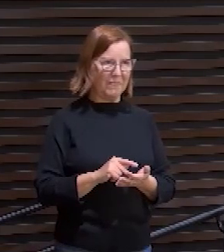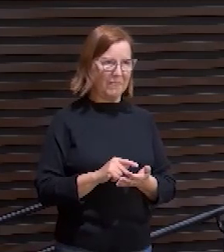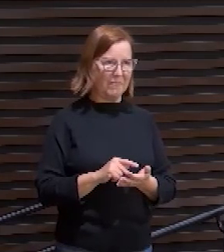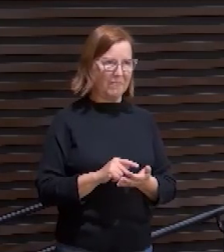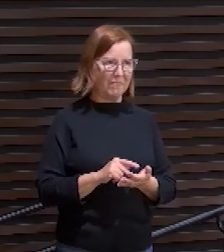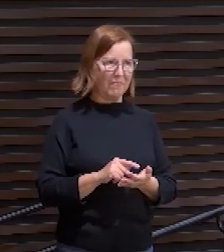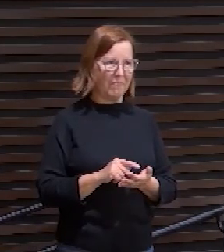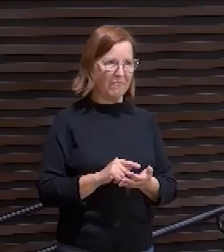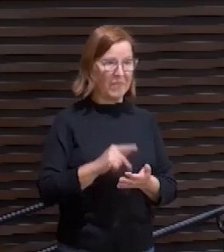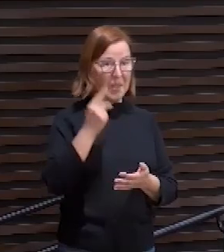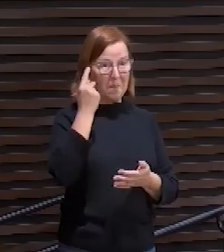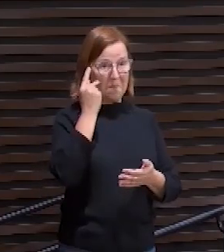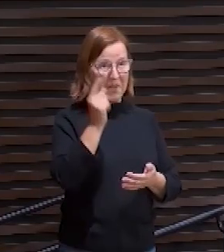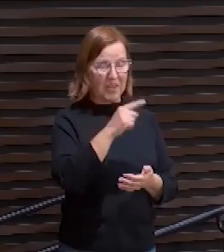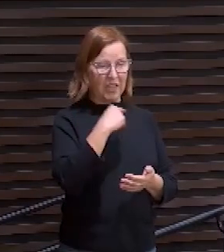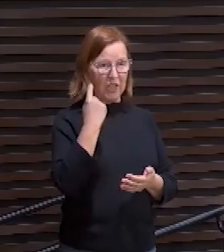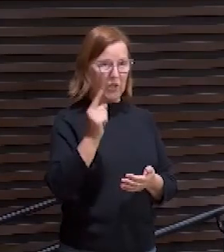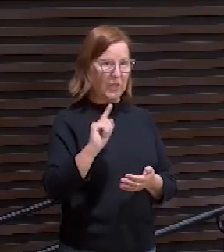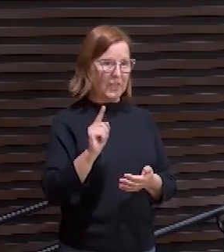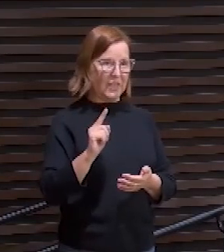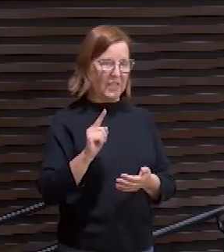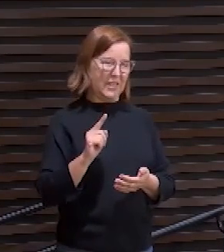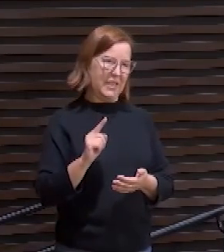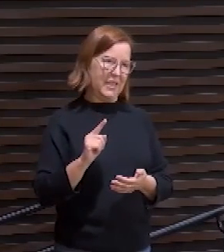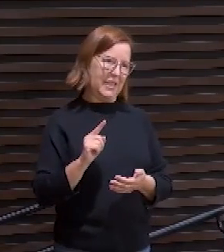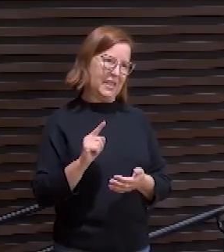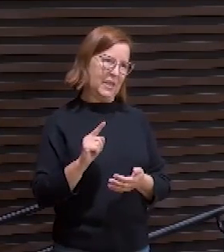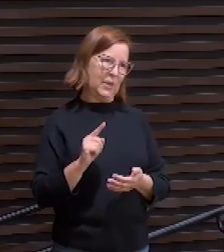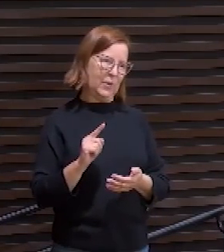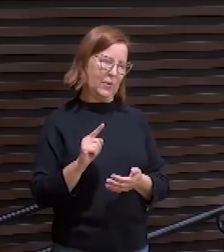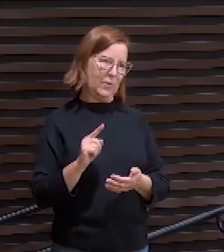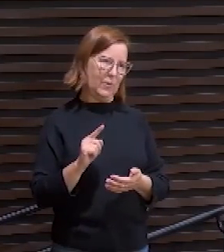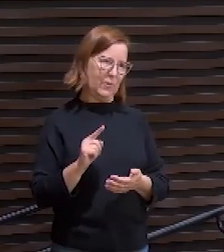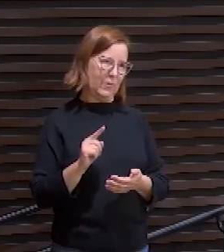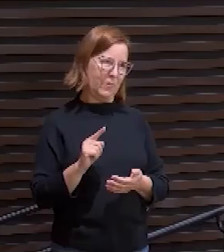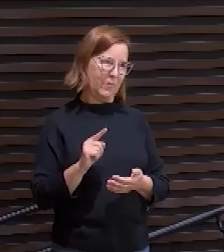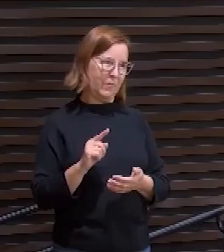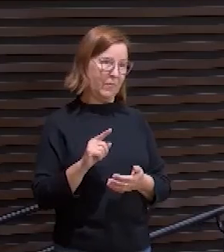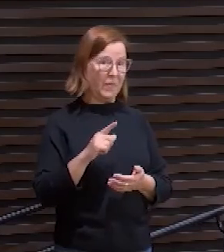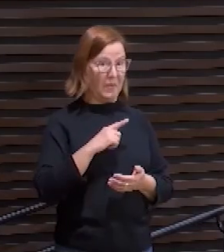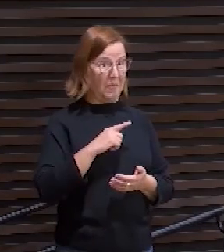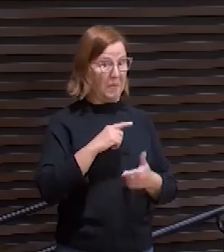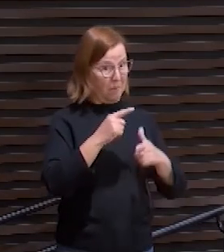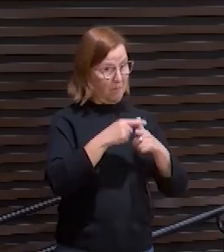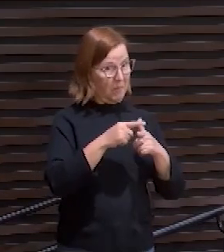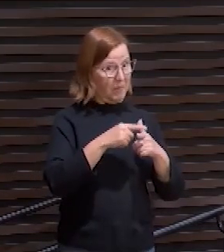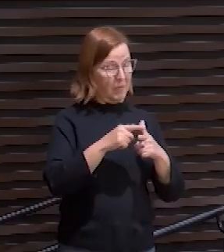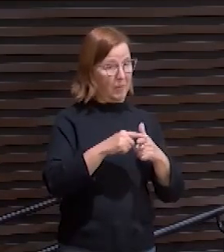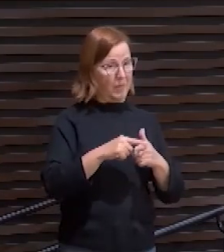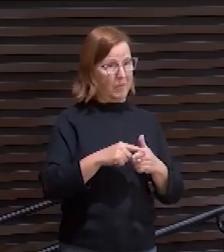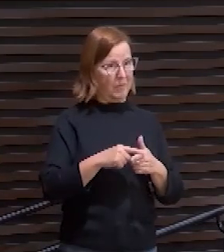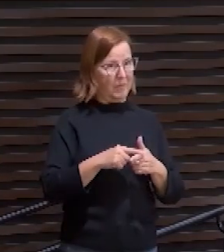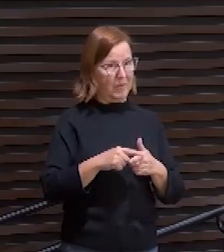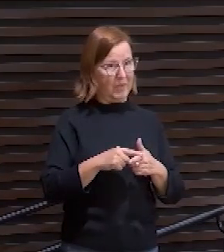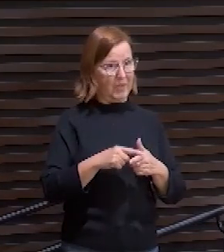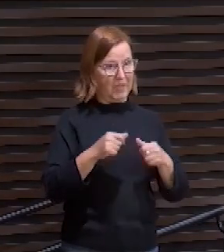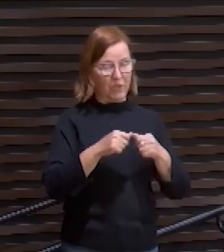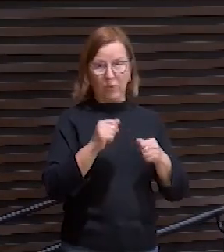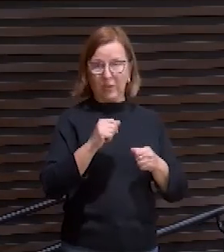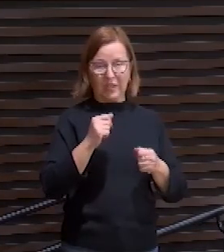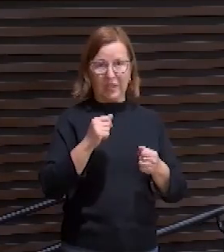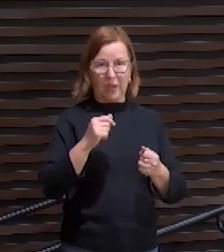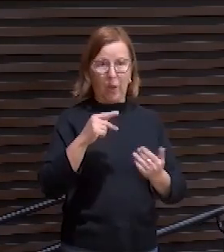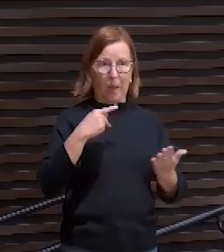para que nós não incorramos nessa tragédia. Isso aqui não é uma parábola, isso aqui é